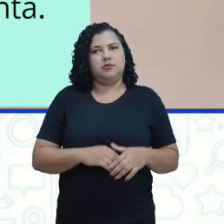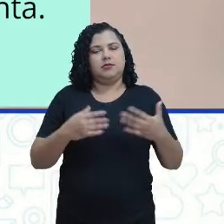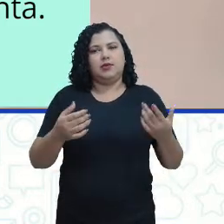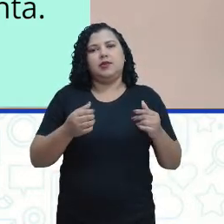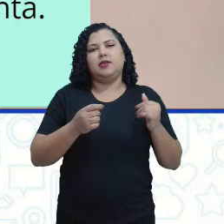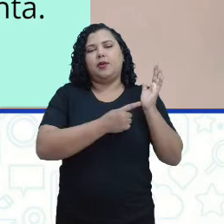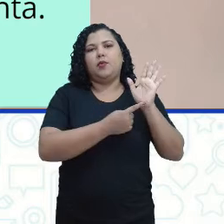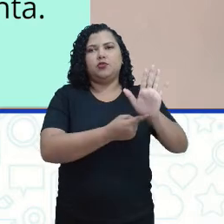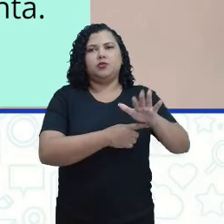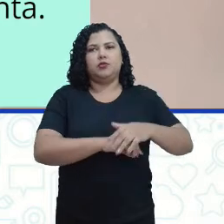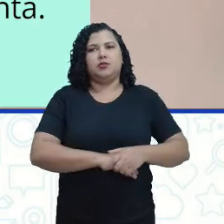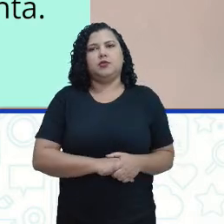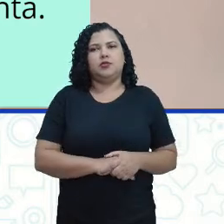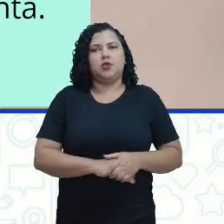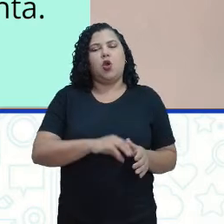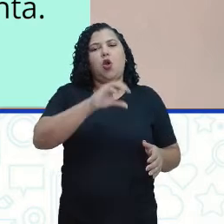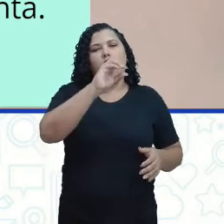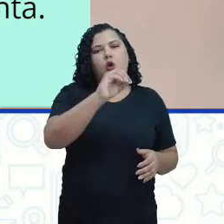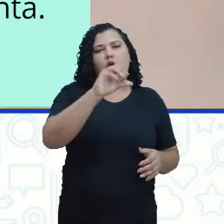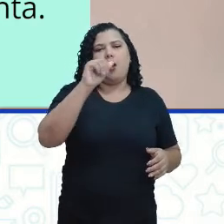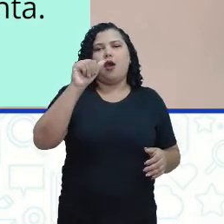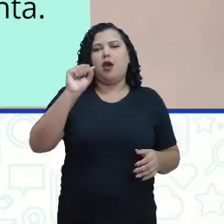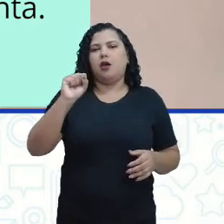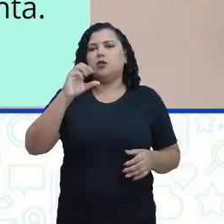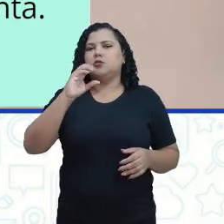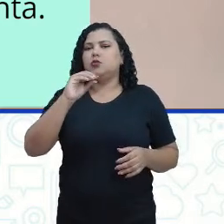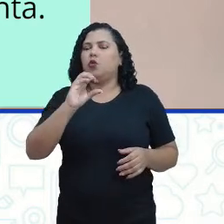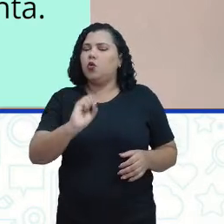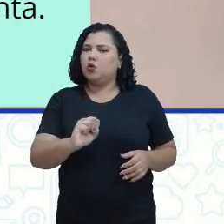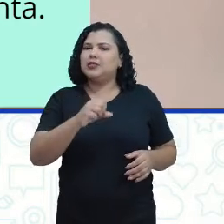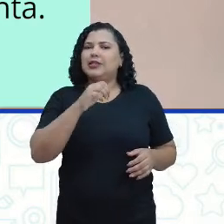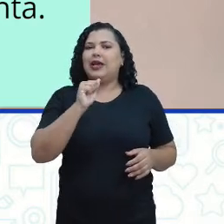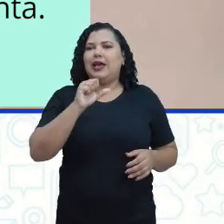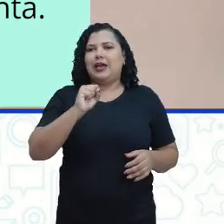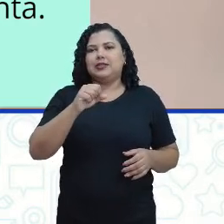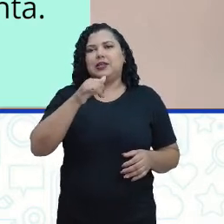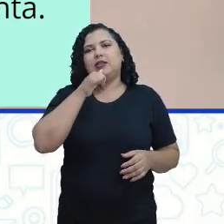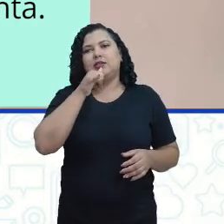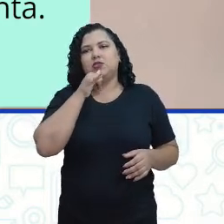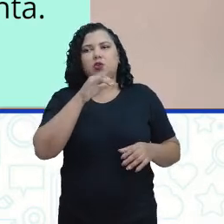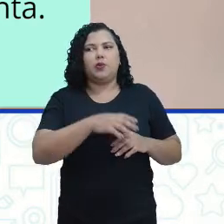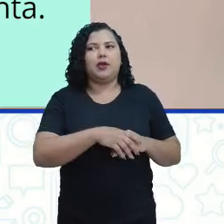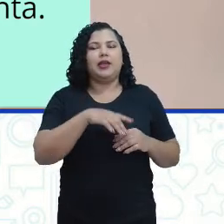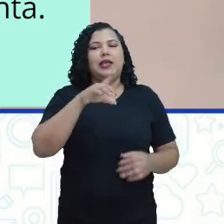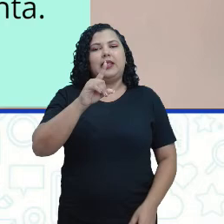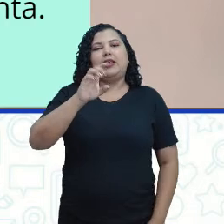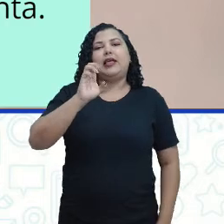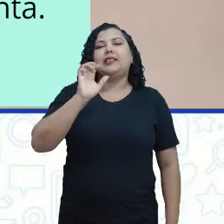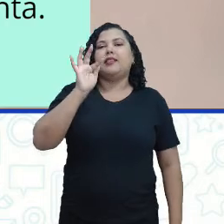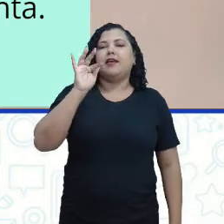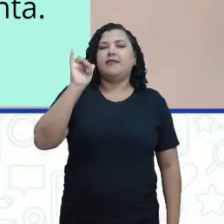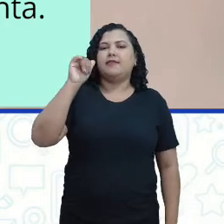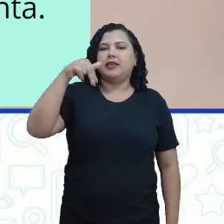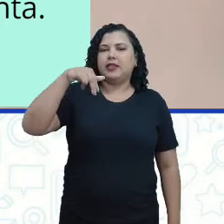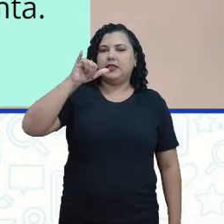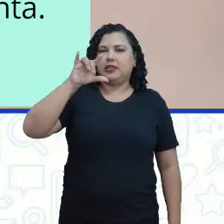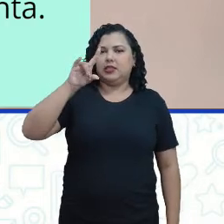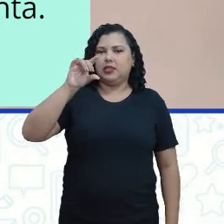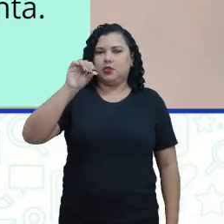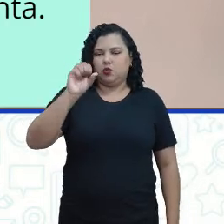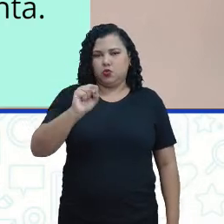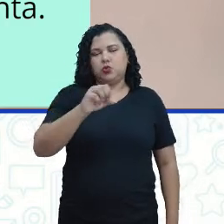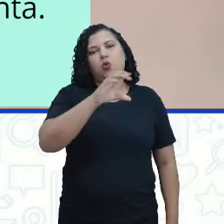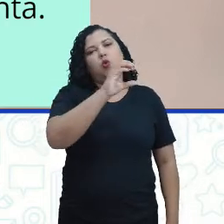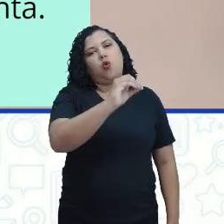enfim, demonstrar. Então, o, a, os, as. No caso, os pronomes definidos, gente, não eram demonstrativos, não. Pelos pronomes definidos, o,